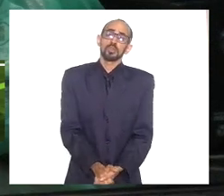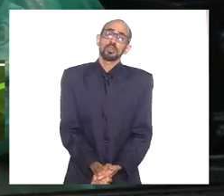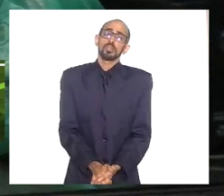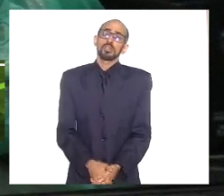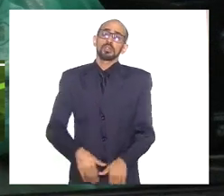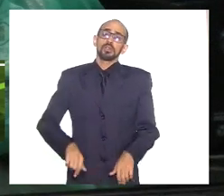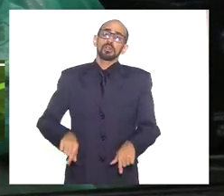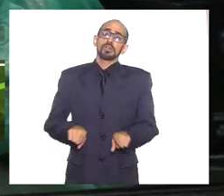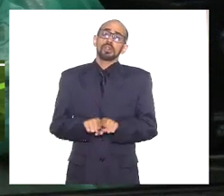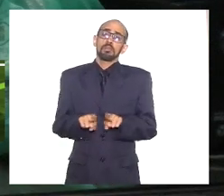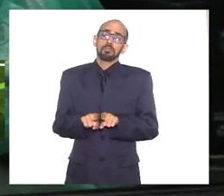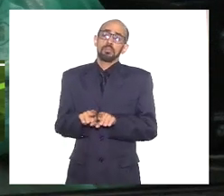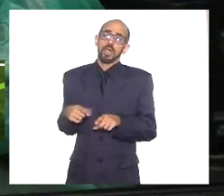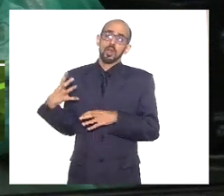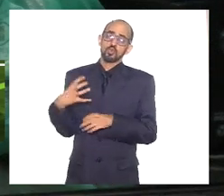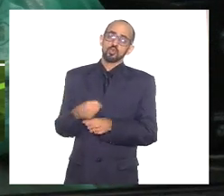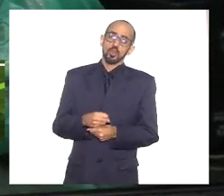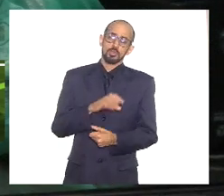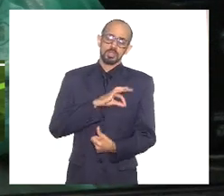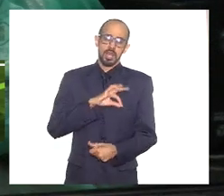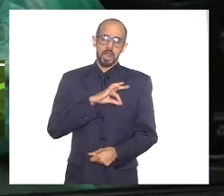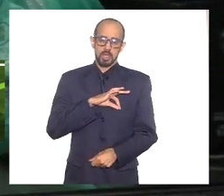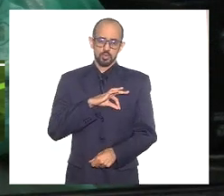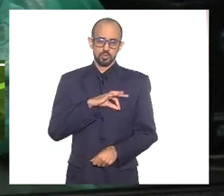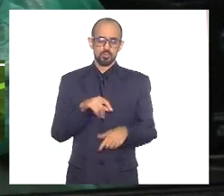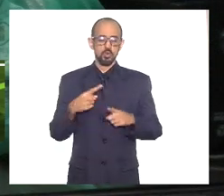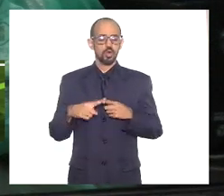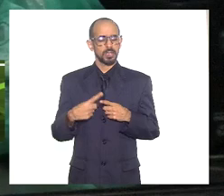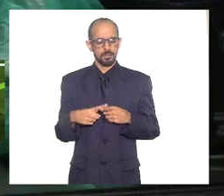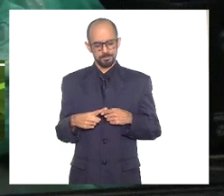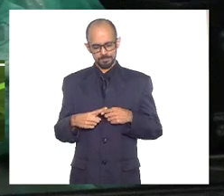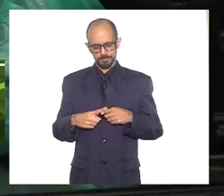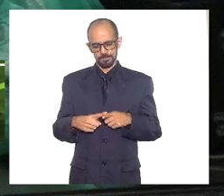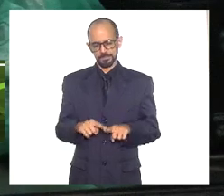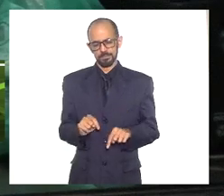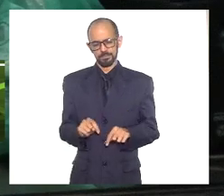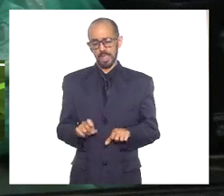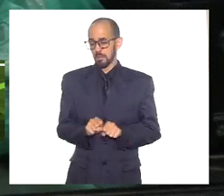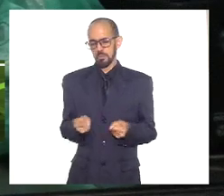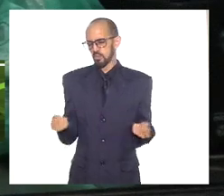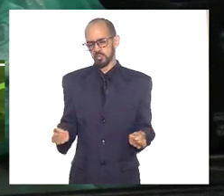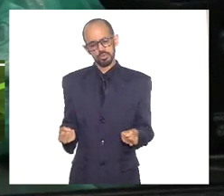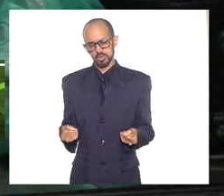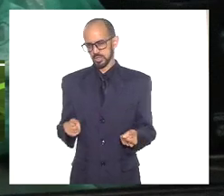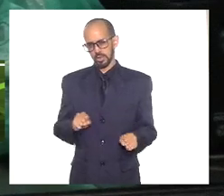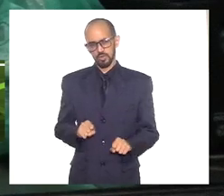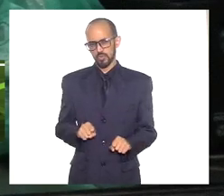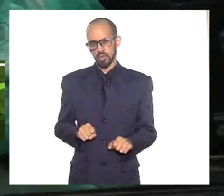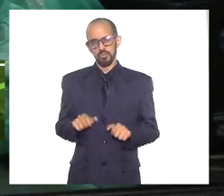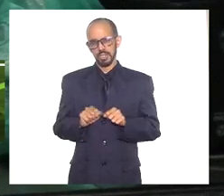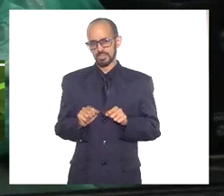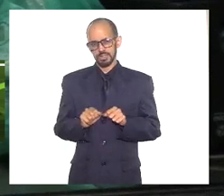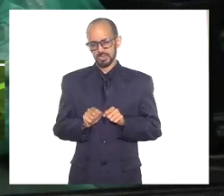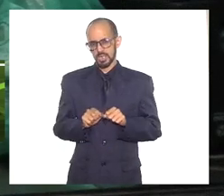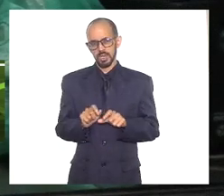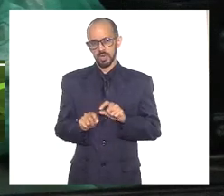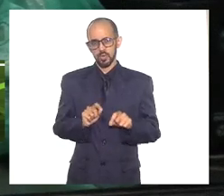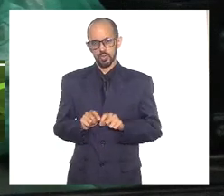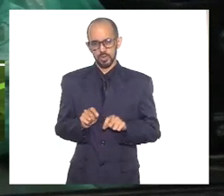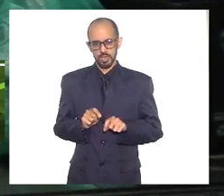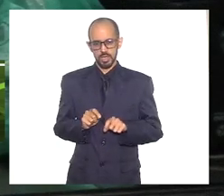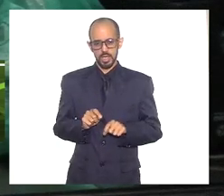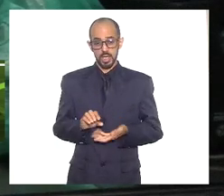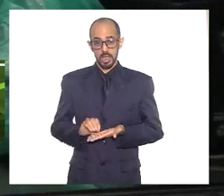massa salarial. Por quê? Porque é impossível fazer com que a receita